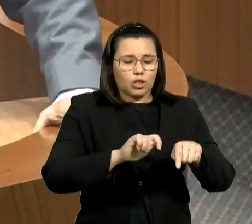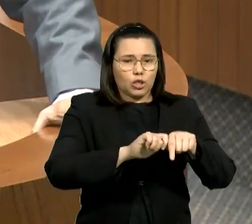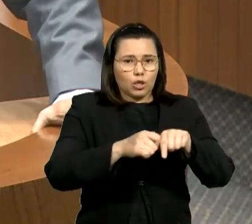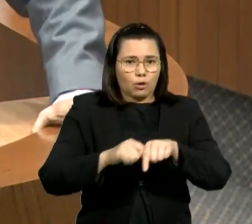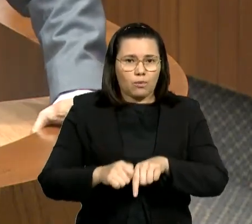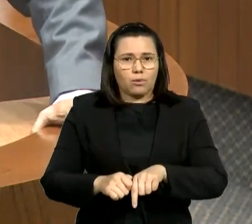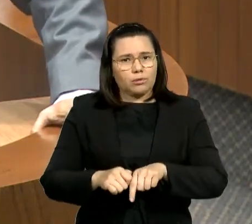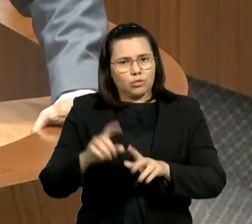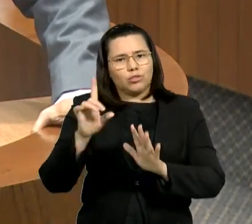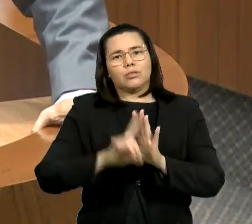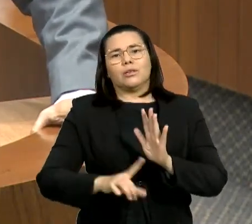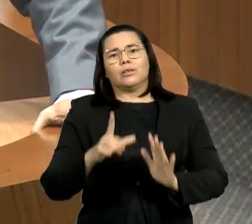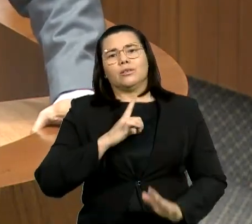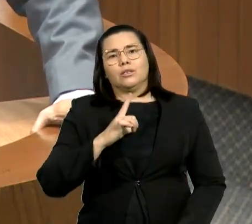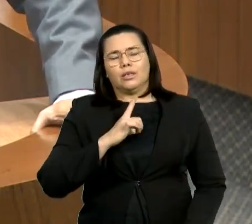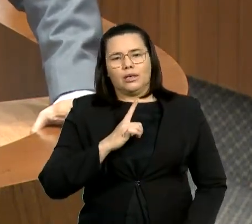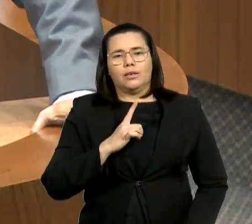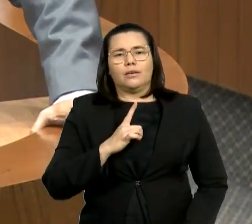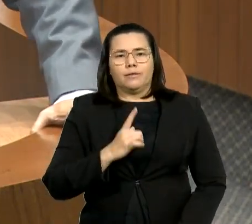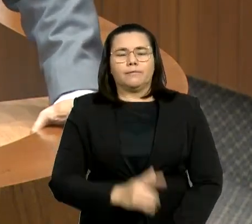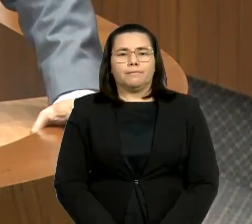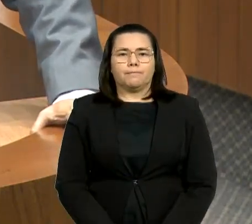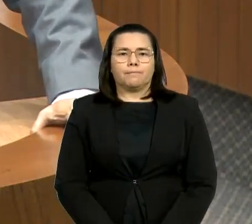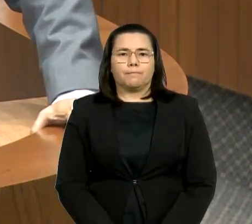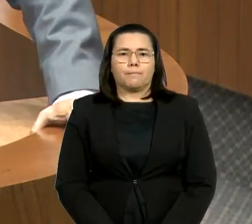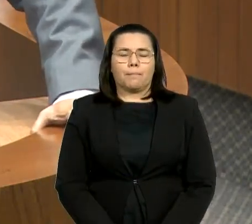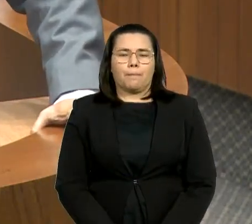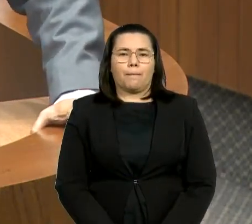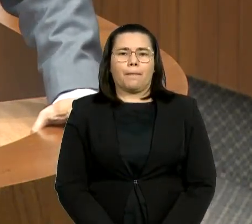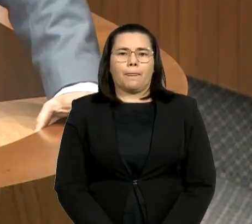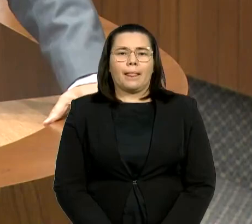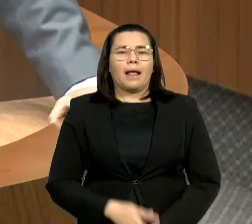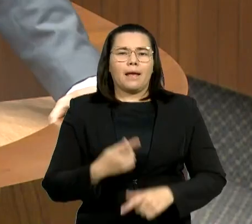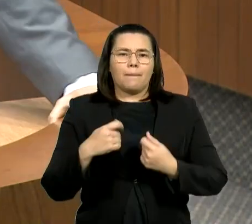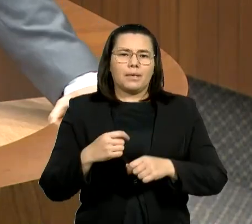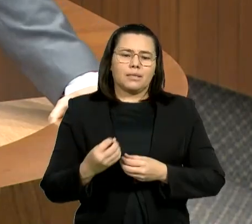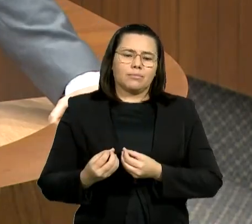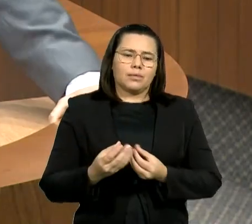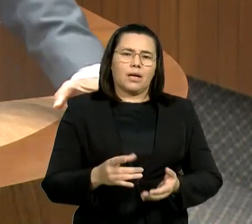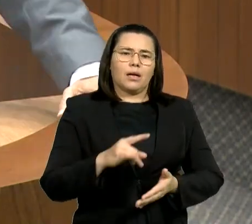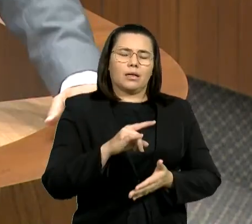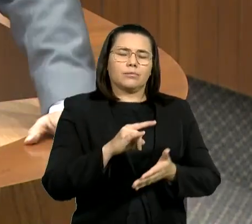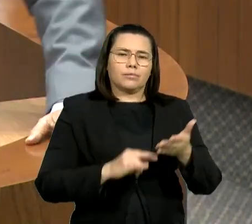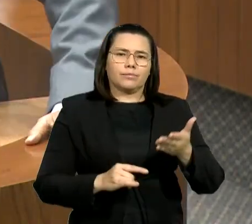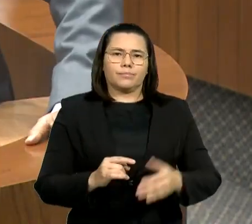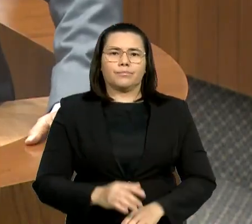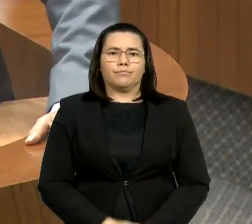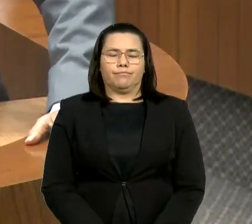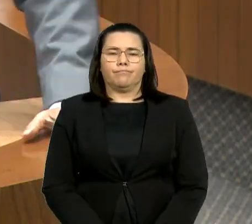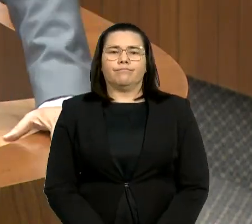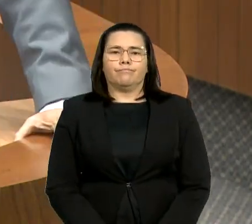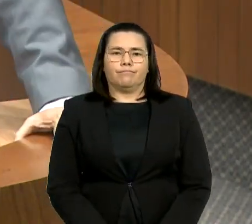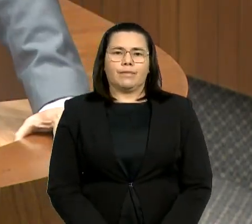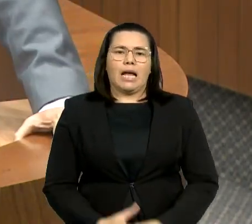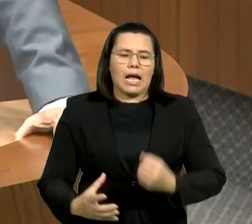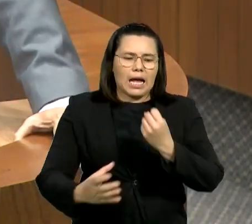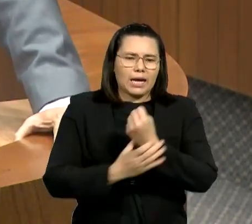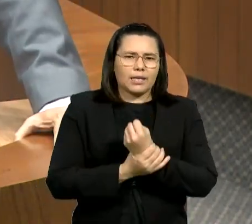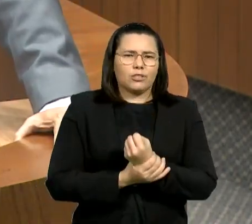direito à propriedade, ao título que dê a garantia jurídica de permanência nessa